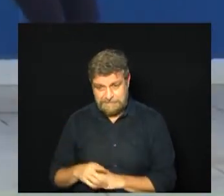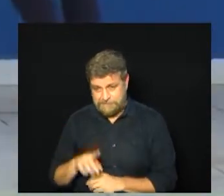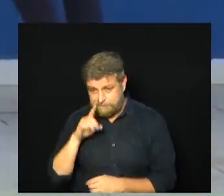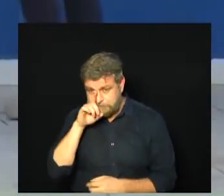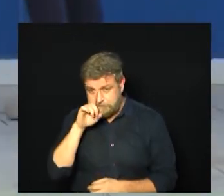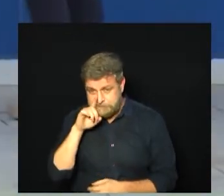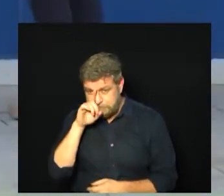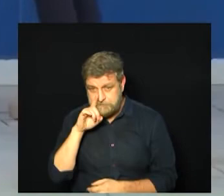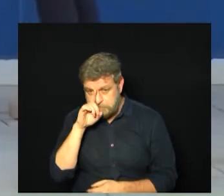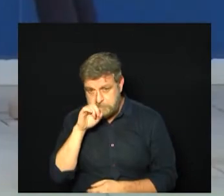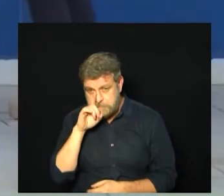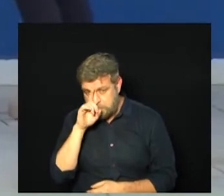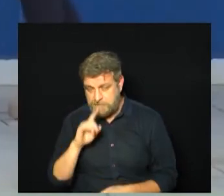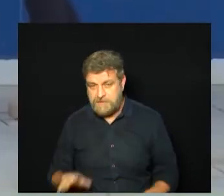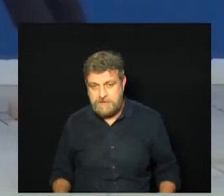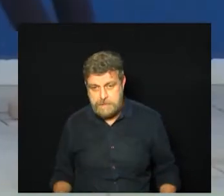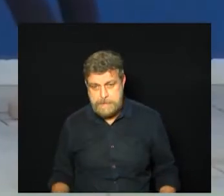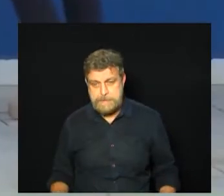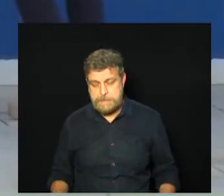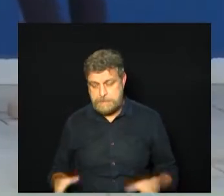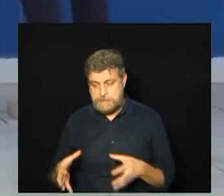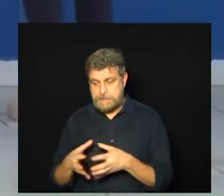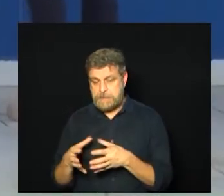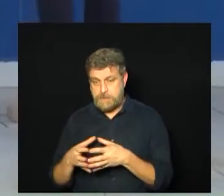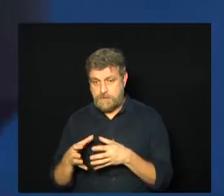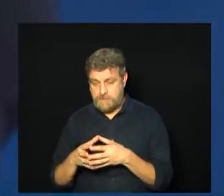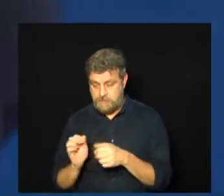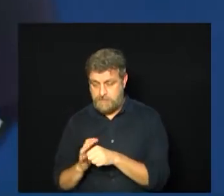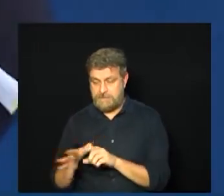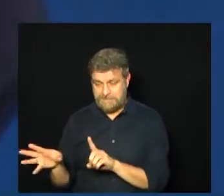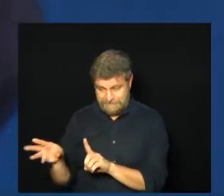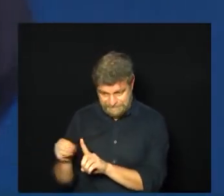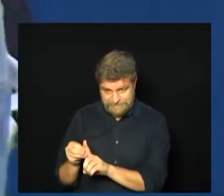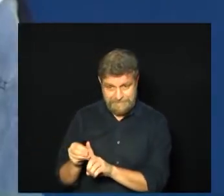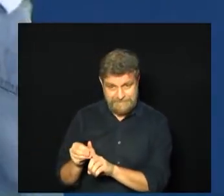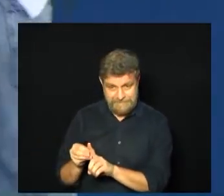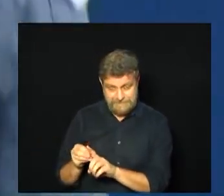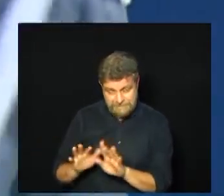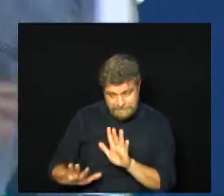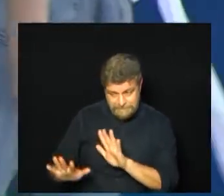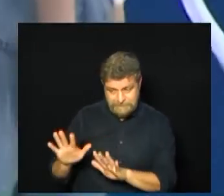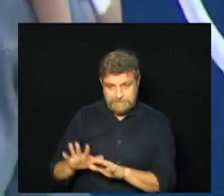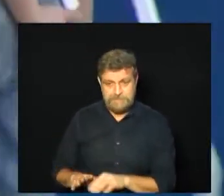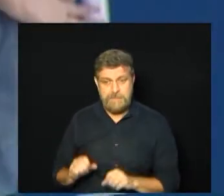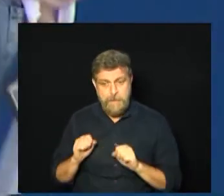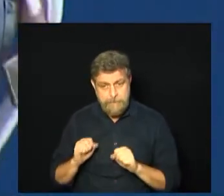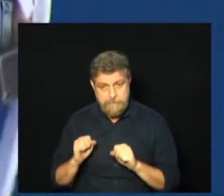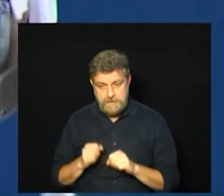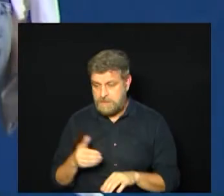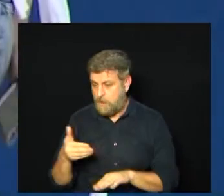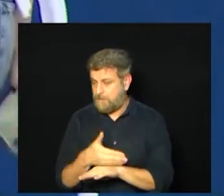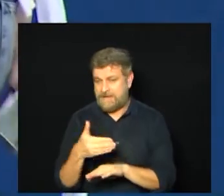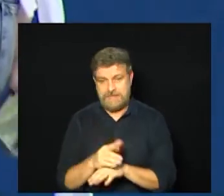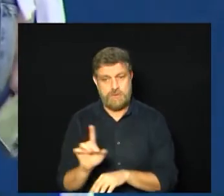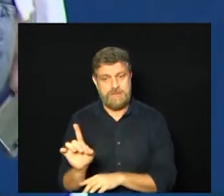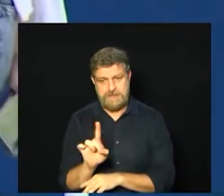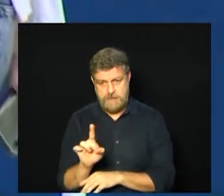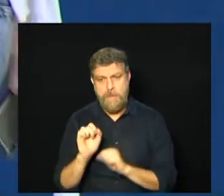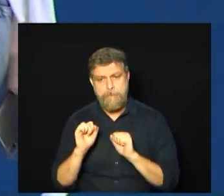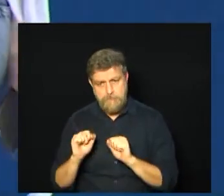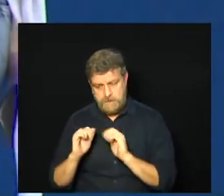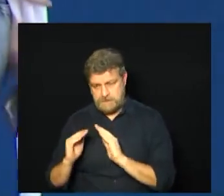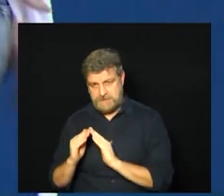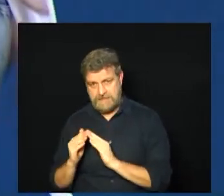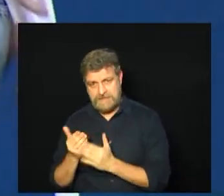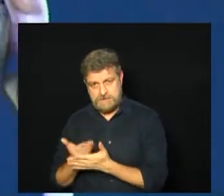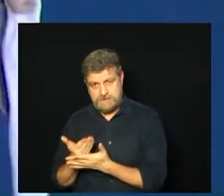né, as colocam no grupo de risco do Covid, esses casos estão excetuados da obrigatoriedade. As crianças que